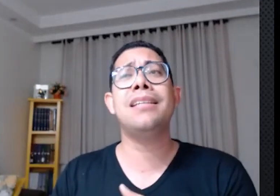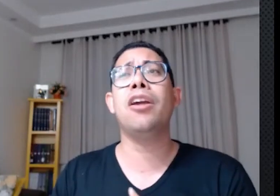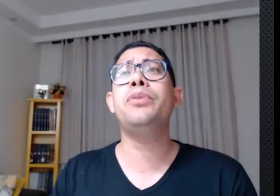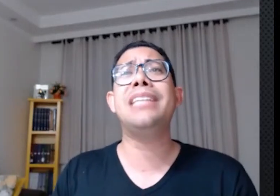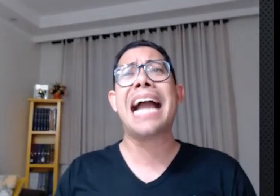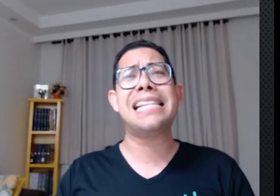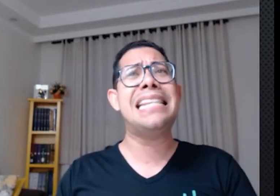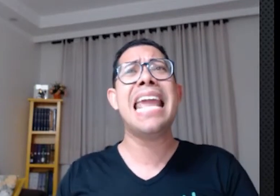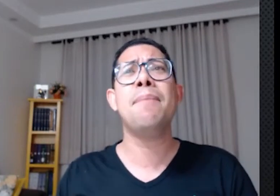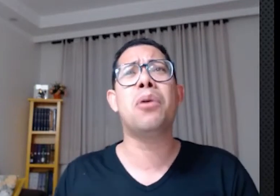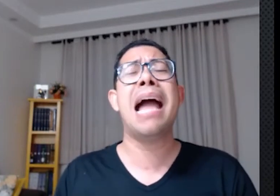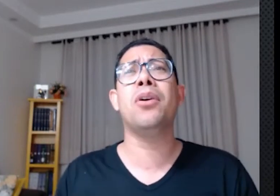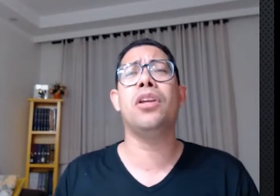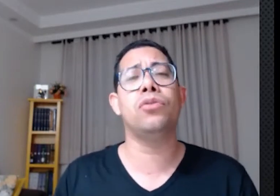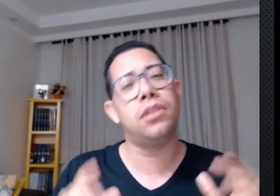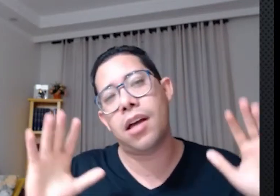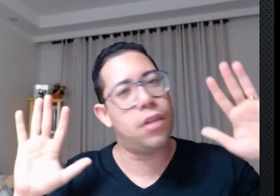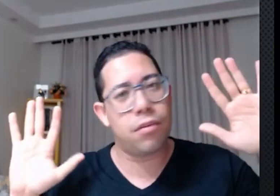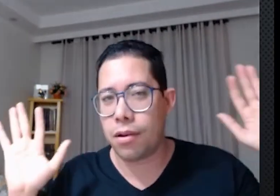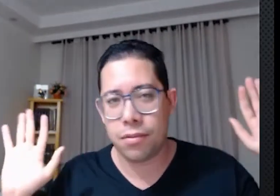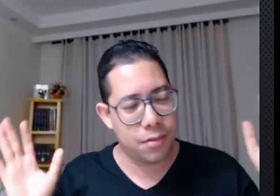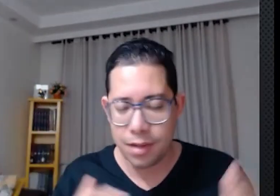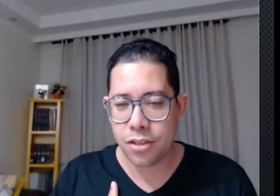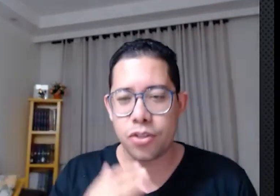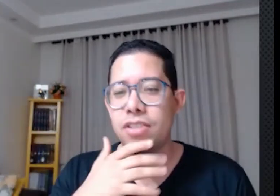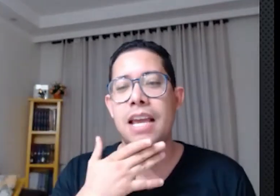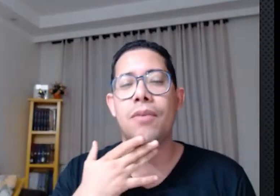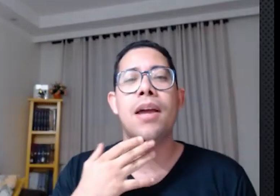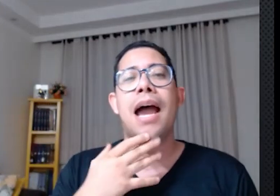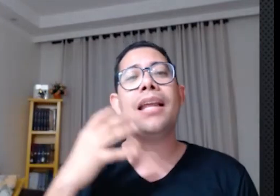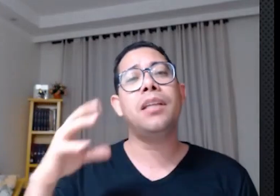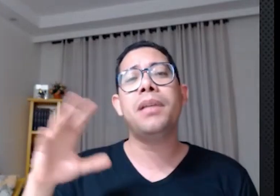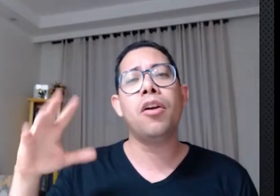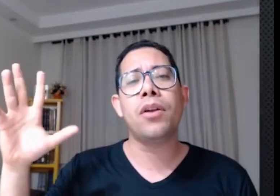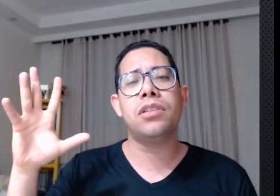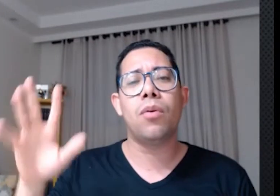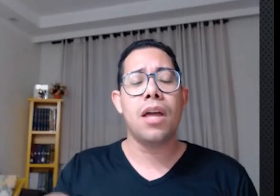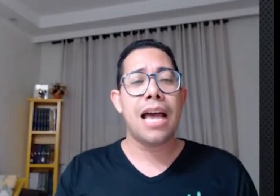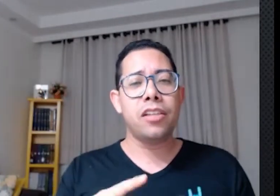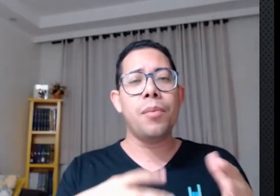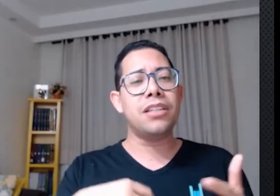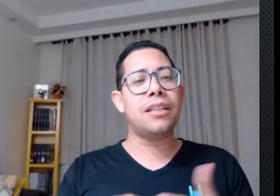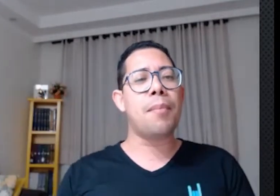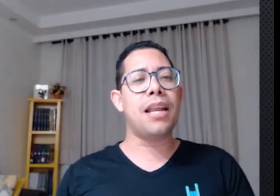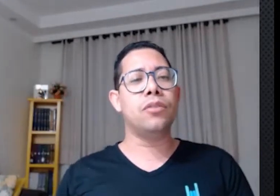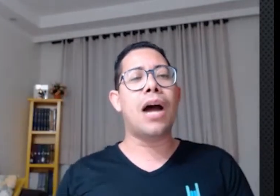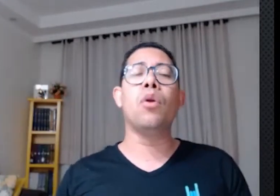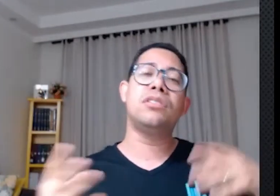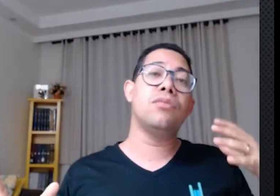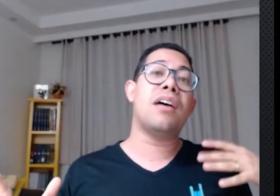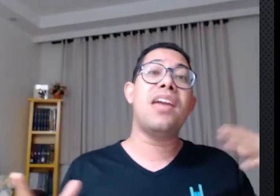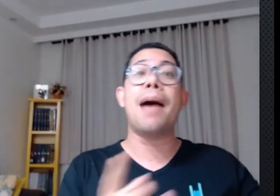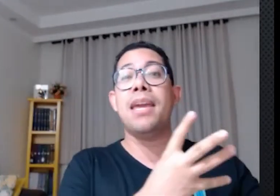Ah, Gisele, eu preciso ser acadêmico? Ai, meu Deus. Não, não, não. Não é isso que eu estou dizendo. A ideia é que você precisa ter uma noção. Assim como a gente está trabalhando